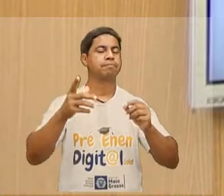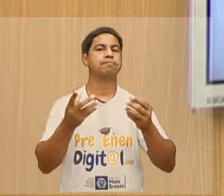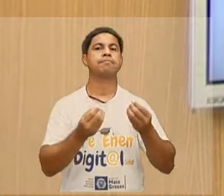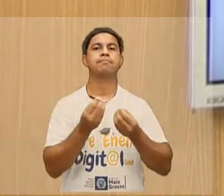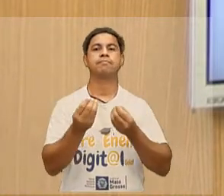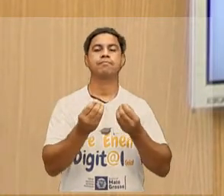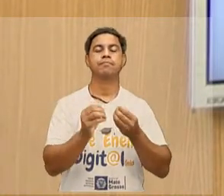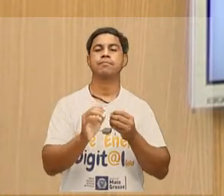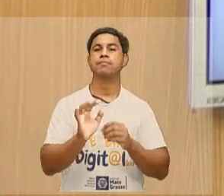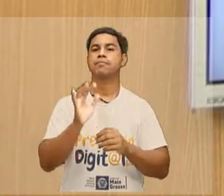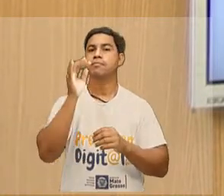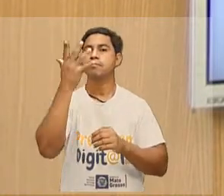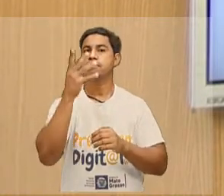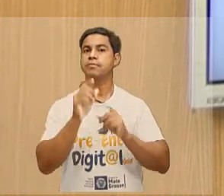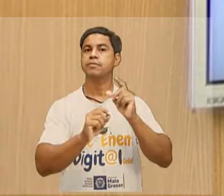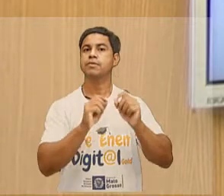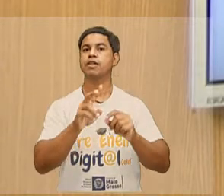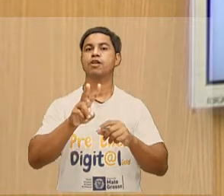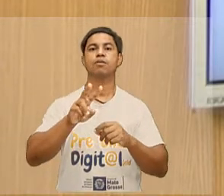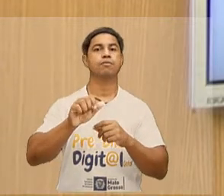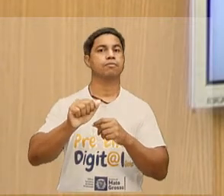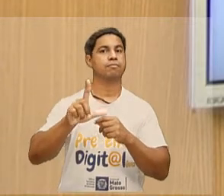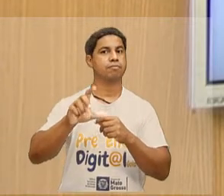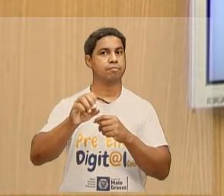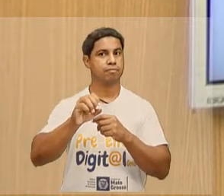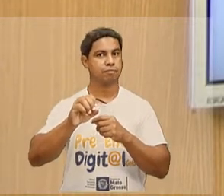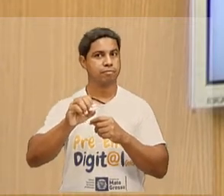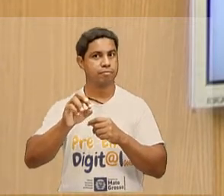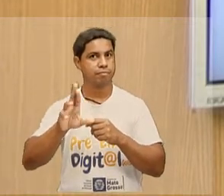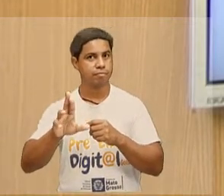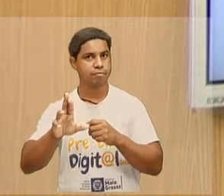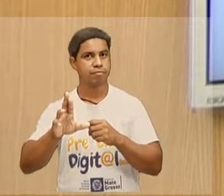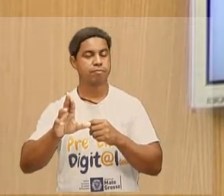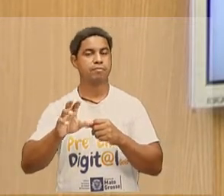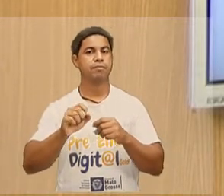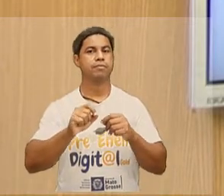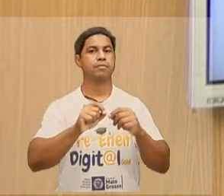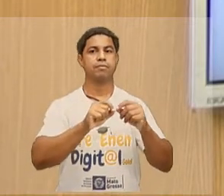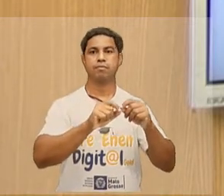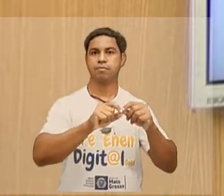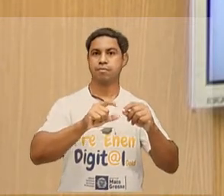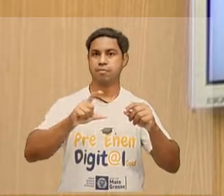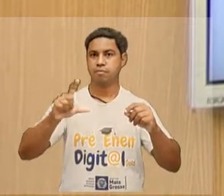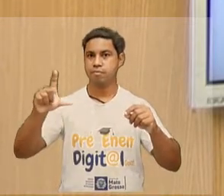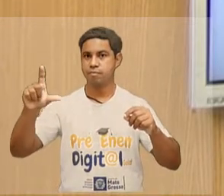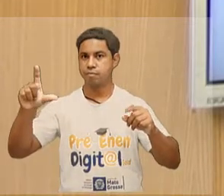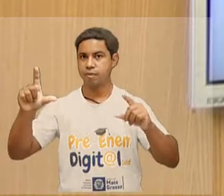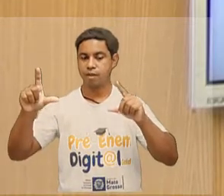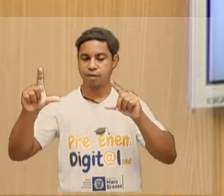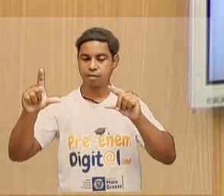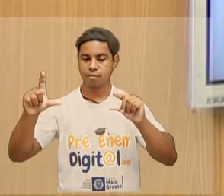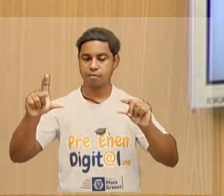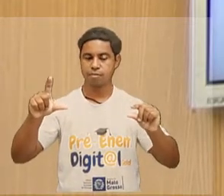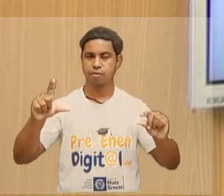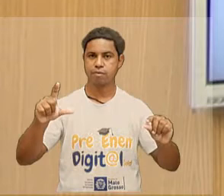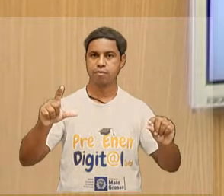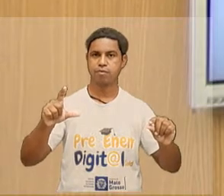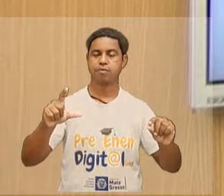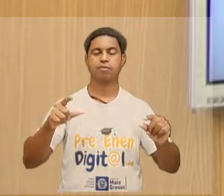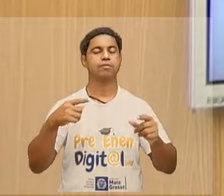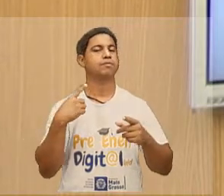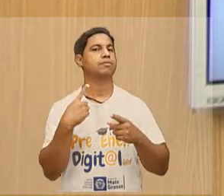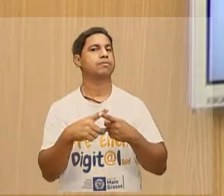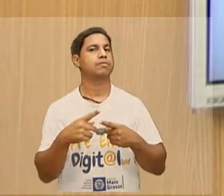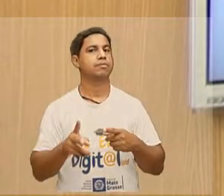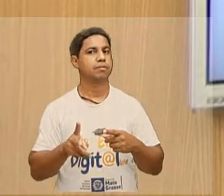vai acontecer com o valor da corrente elétrica? Vai diminuindo, vai ficar menor, ok? É sempre pequena,